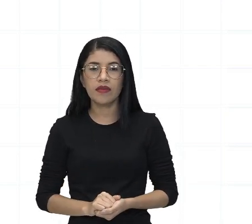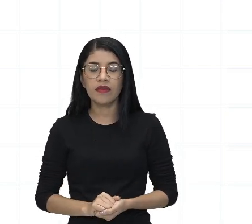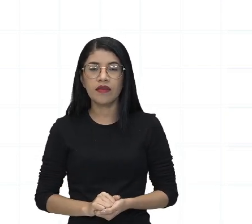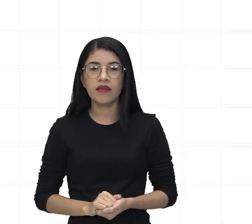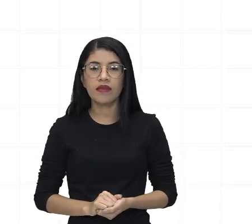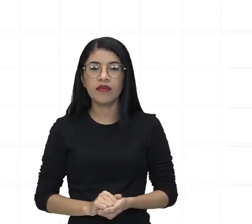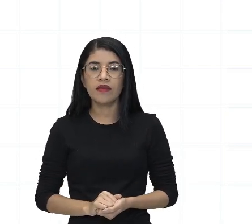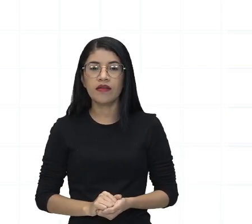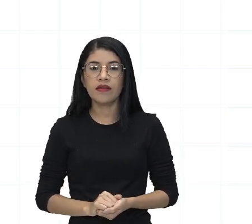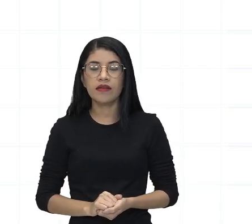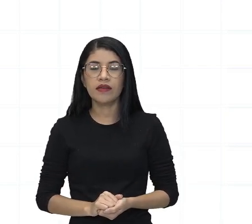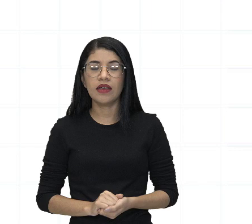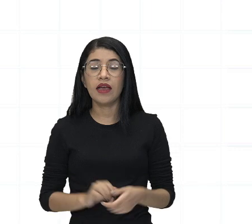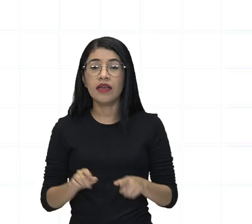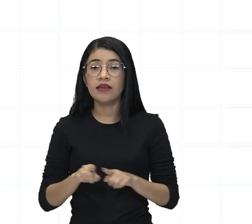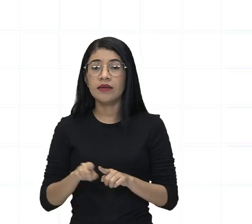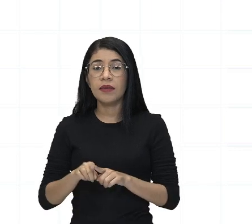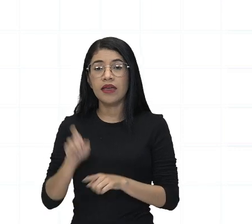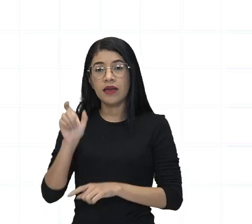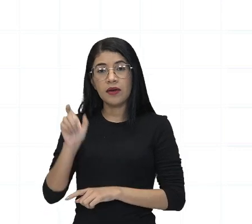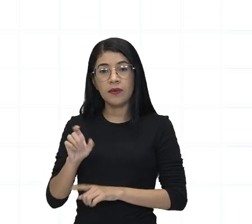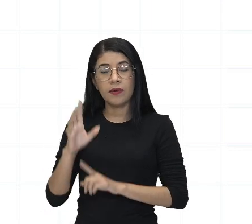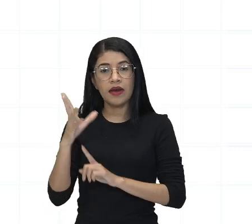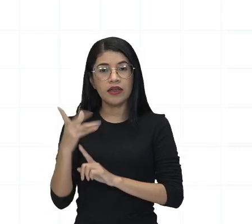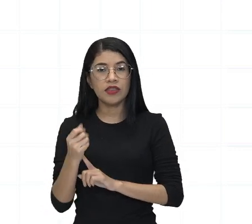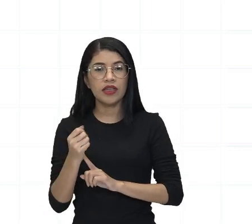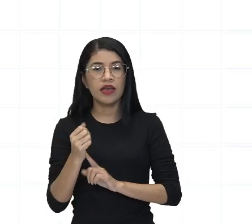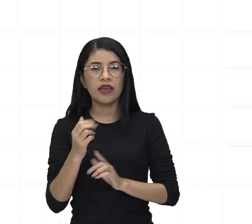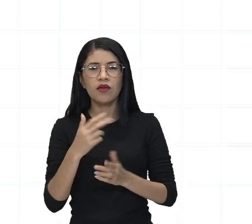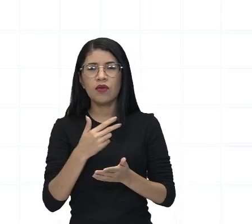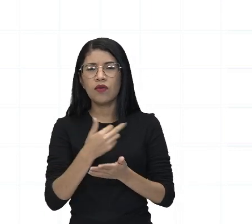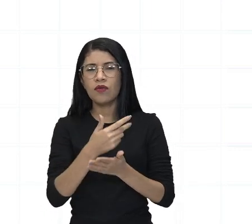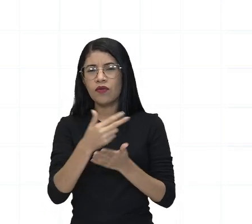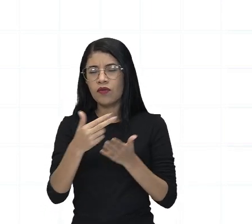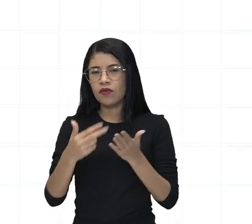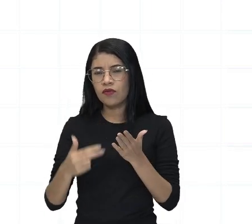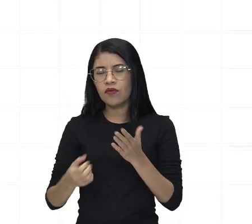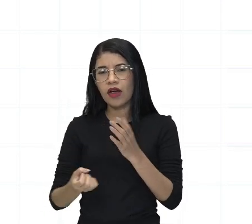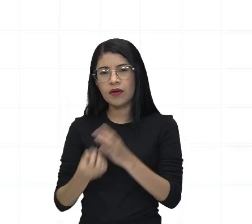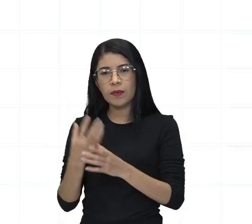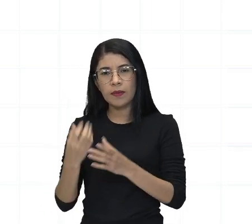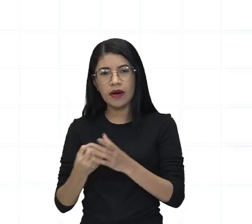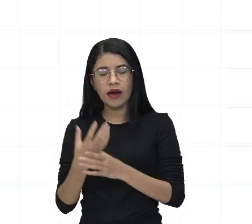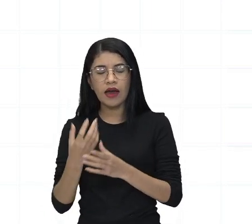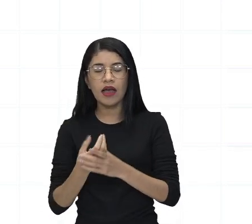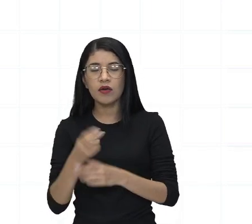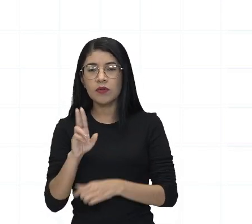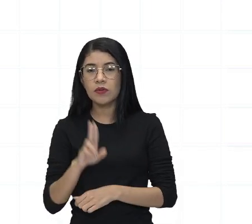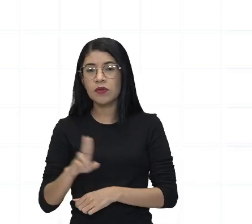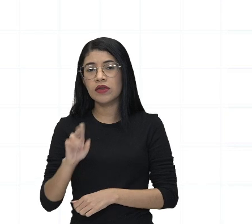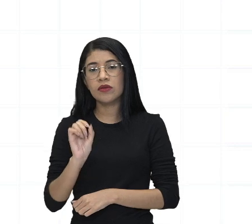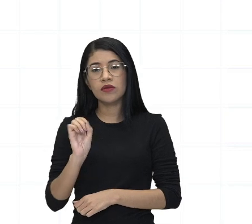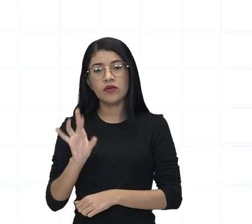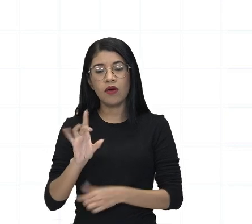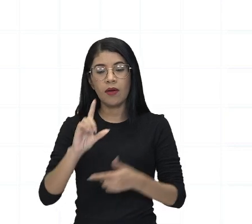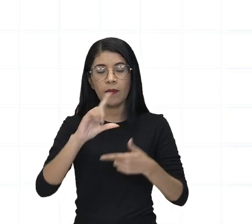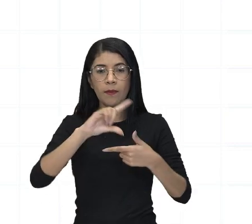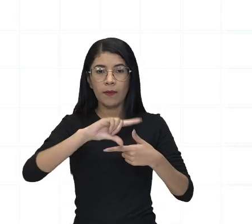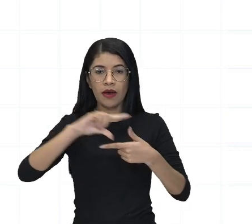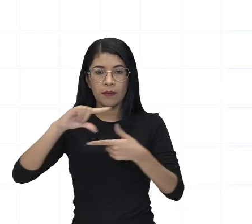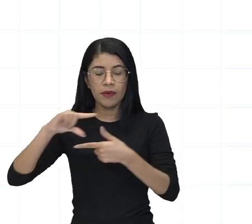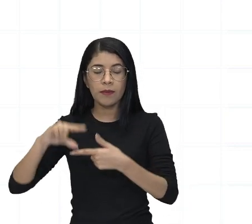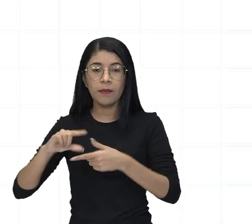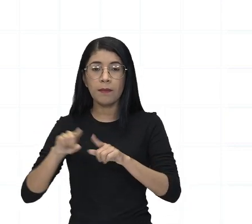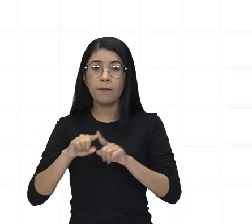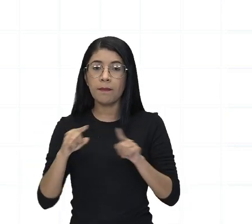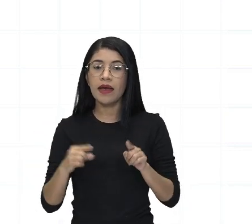Mondrian, ele fez muitas pinturas usando apenas esses elementos. No entanto, cada